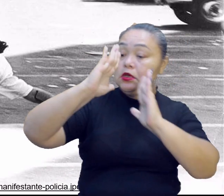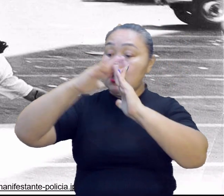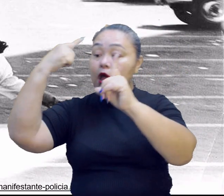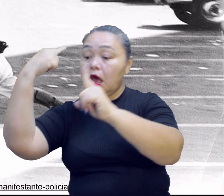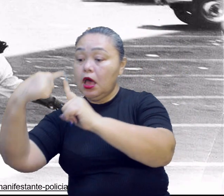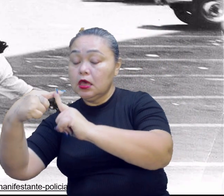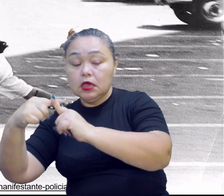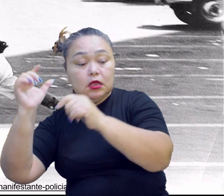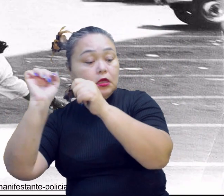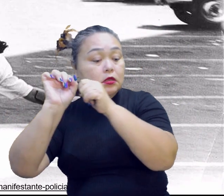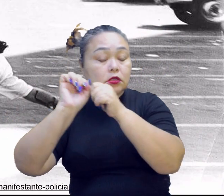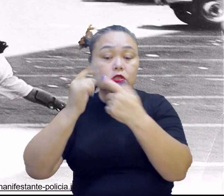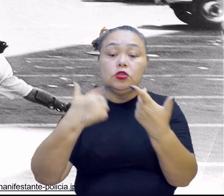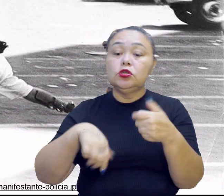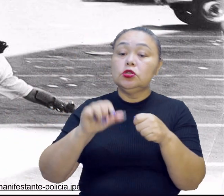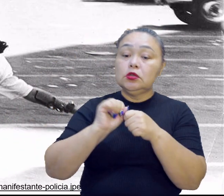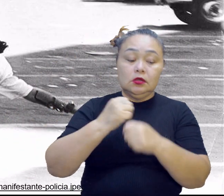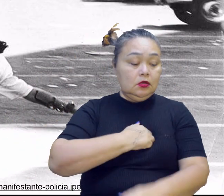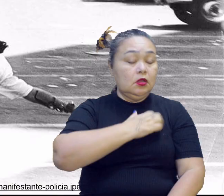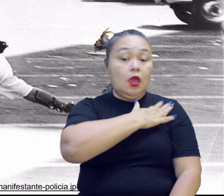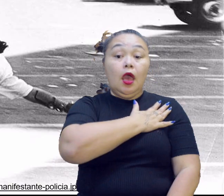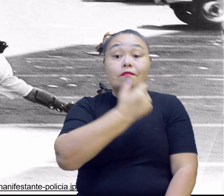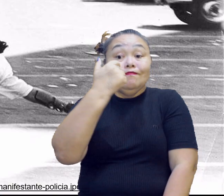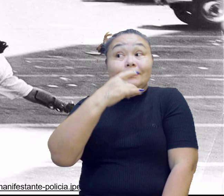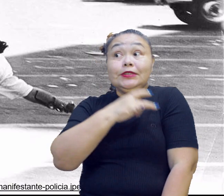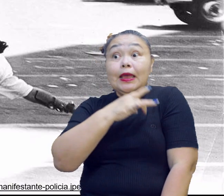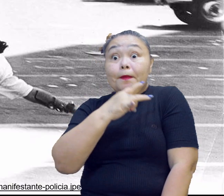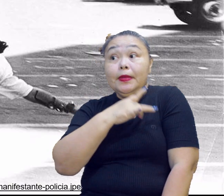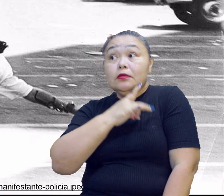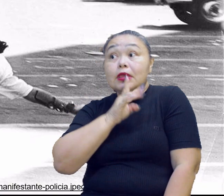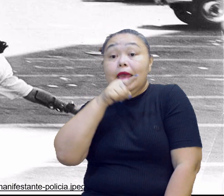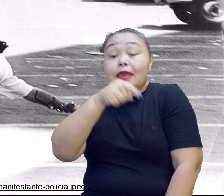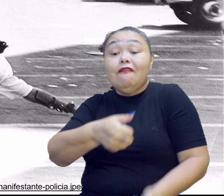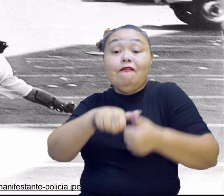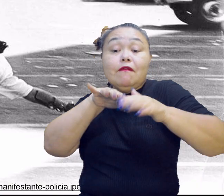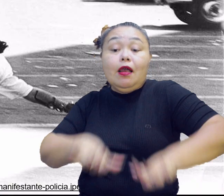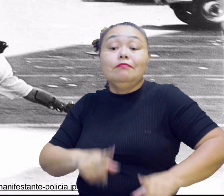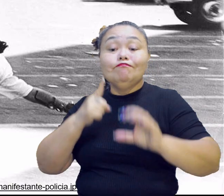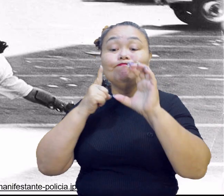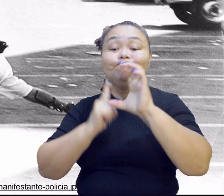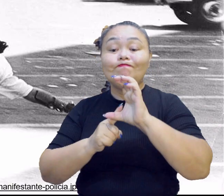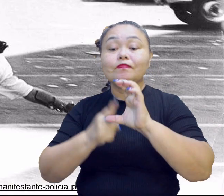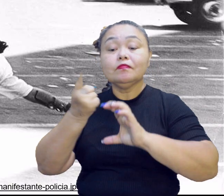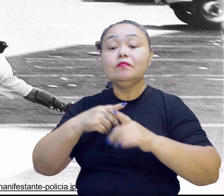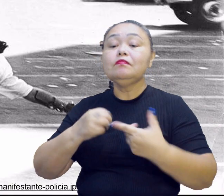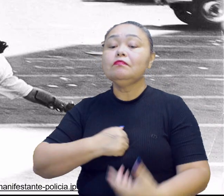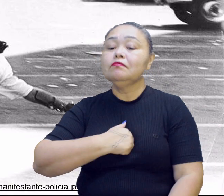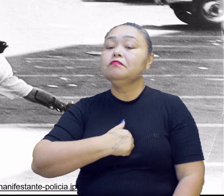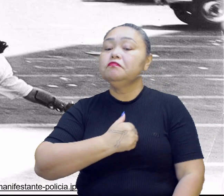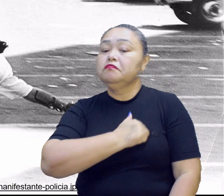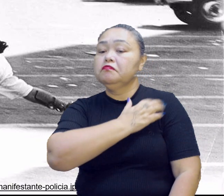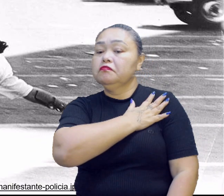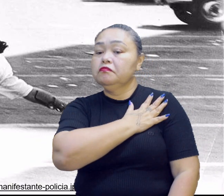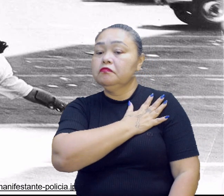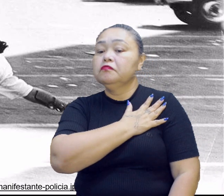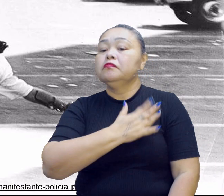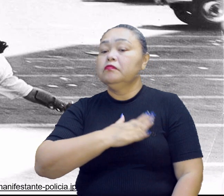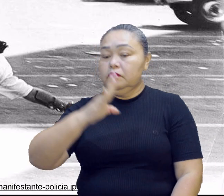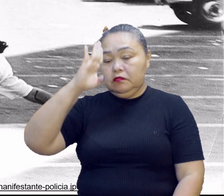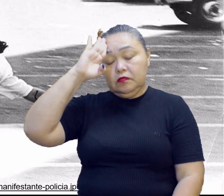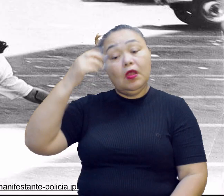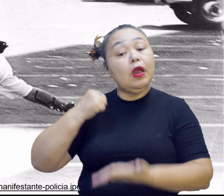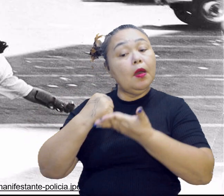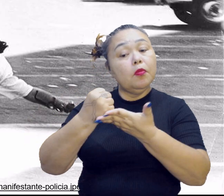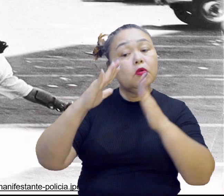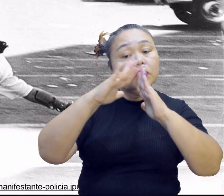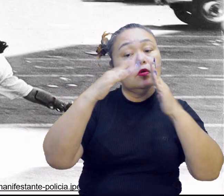militares temiam que o socialismo fosse implantado no Brasil. Então, essa ditadura vai receber o apoio da igreja